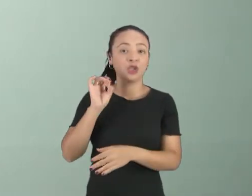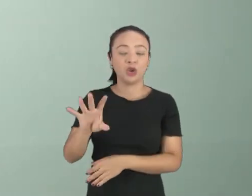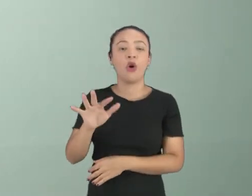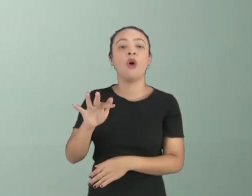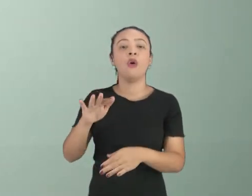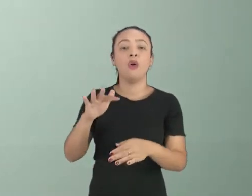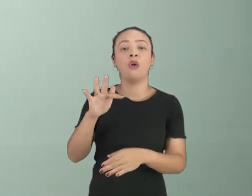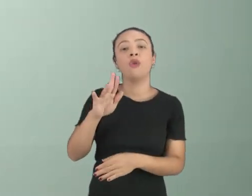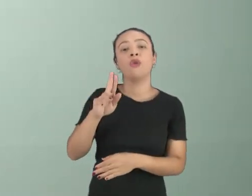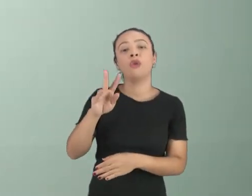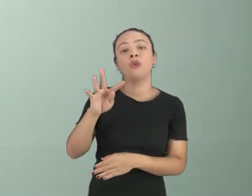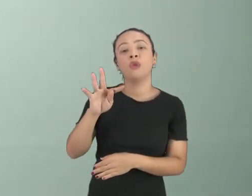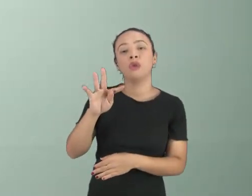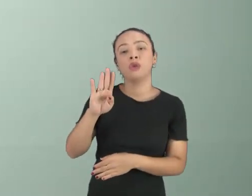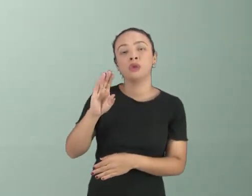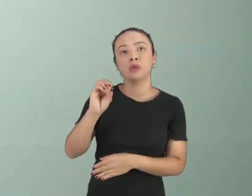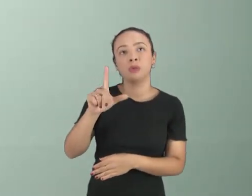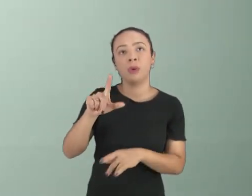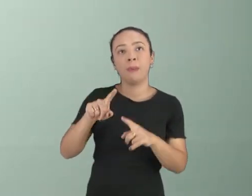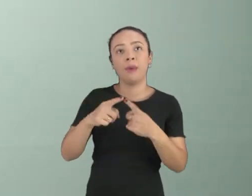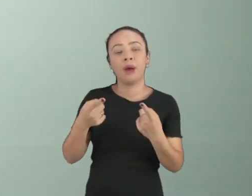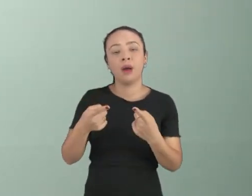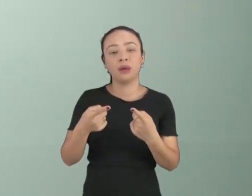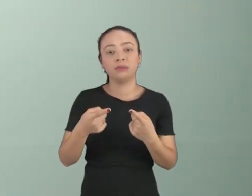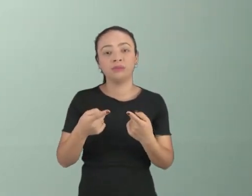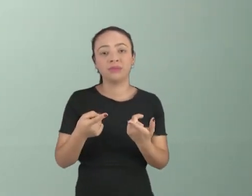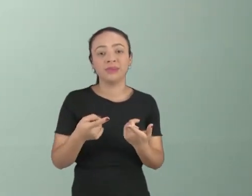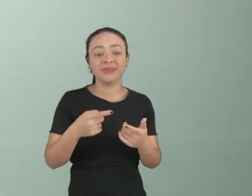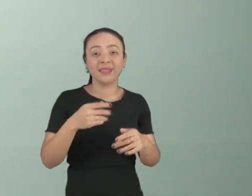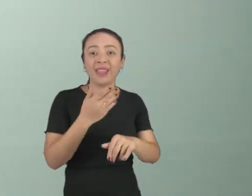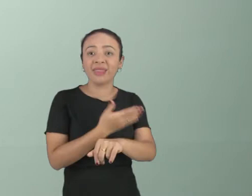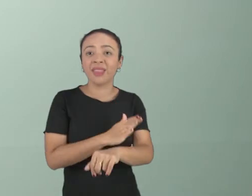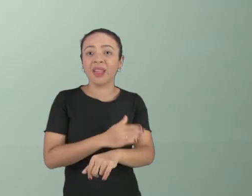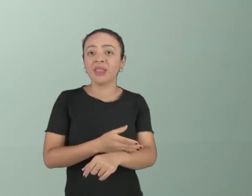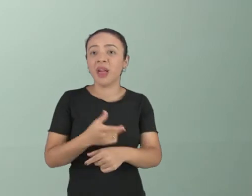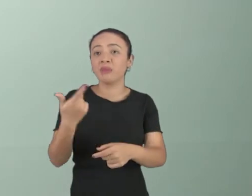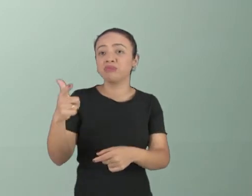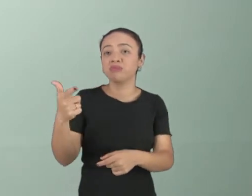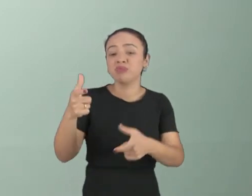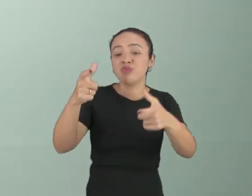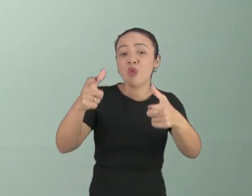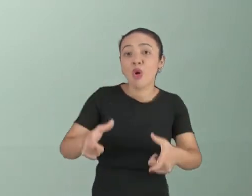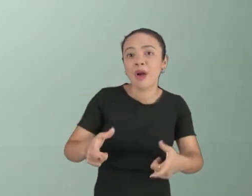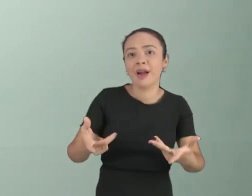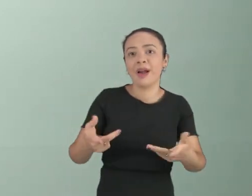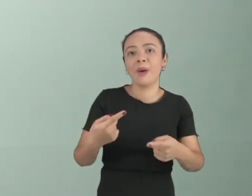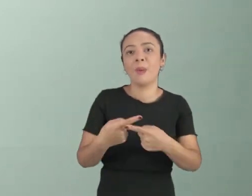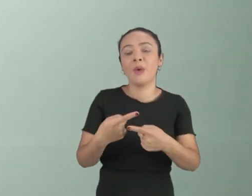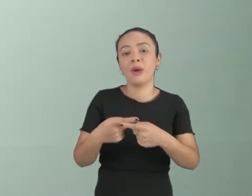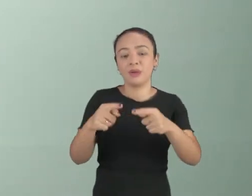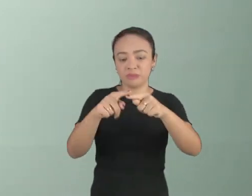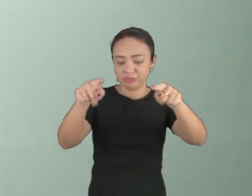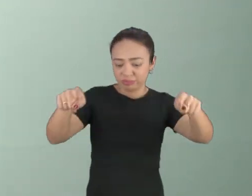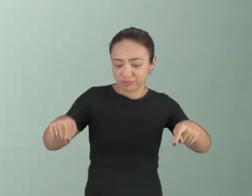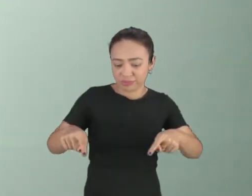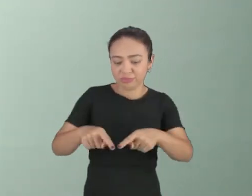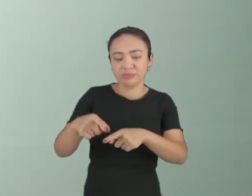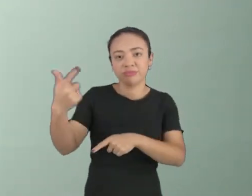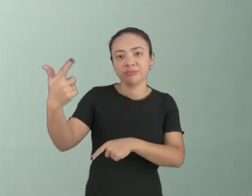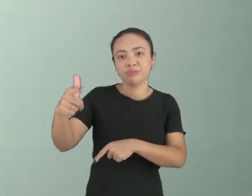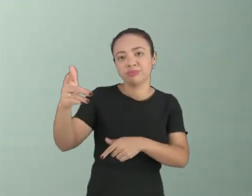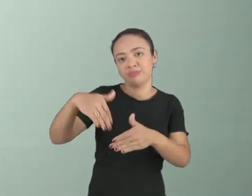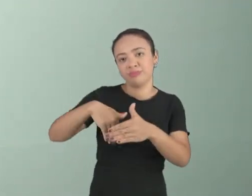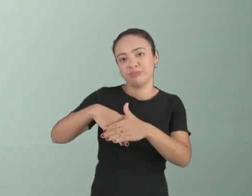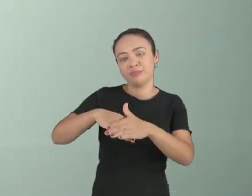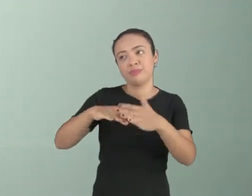ainda, era o futebol. Porém, não tinha onde praticar o futebol com tanta frequência, porque não tinha tantos campos de